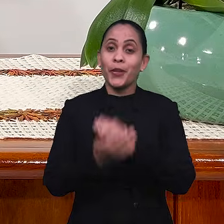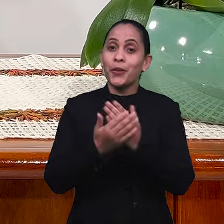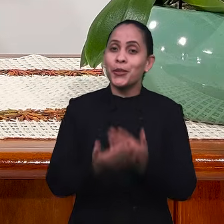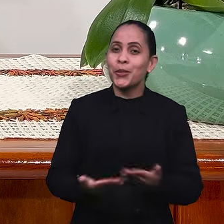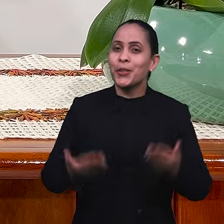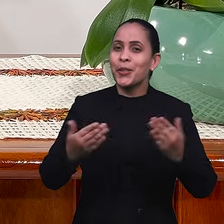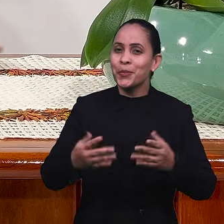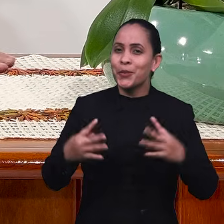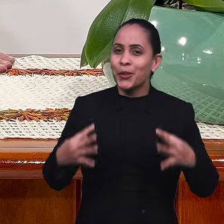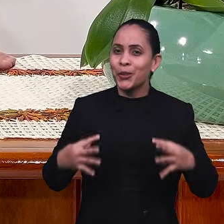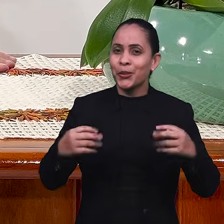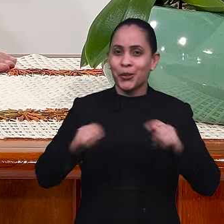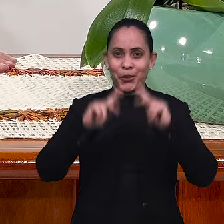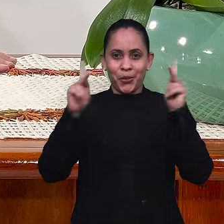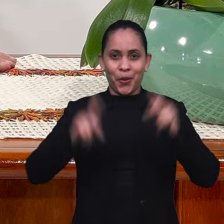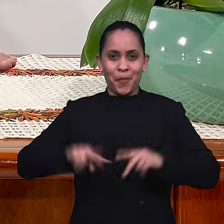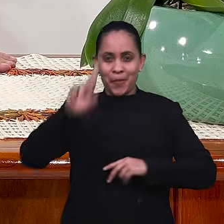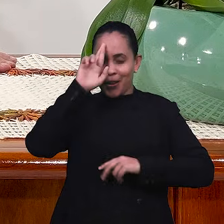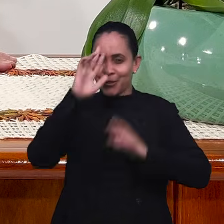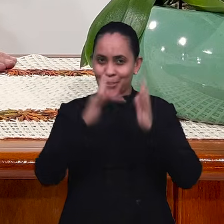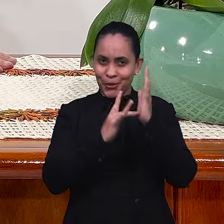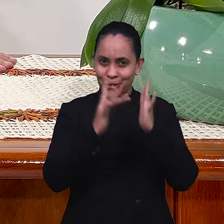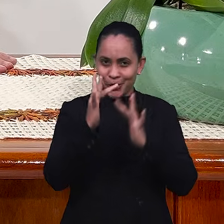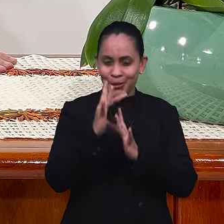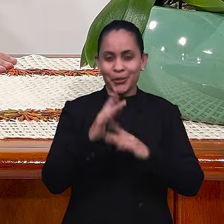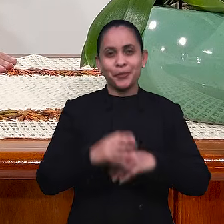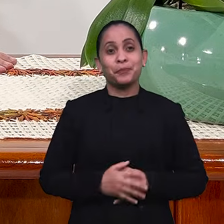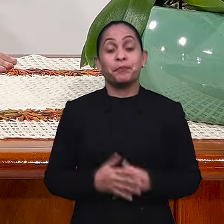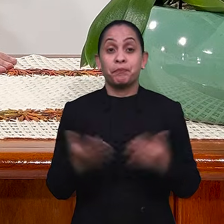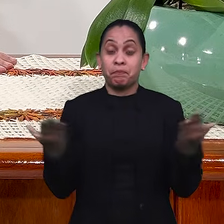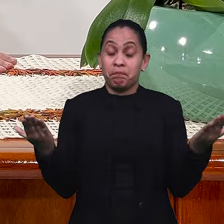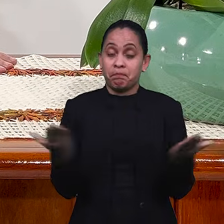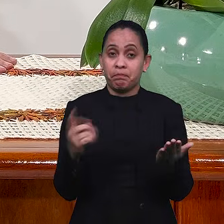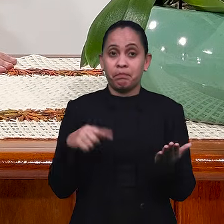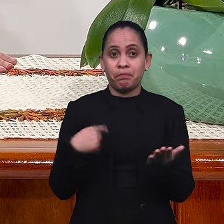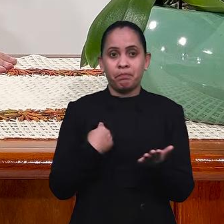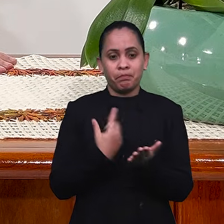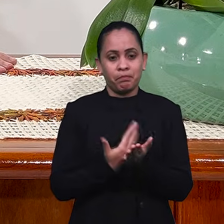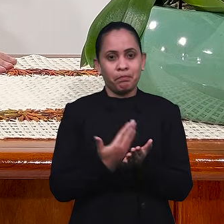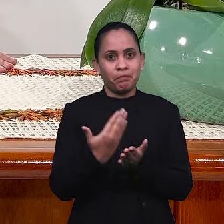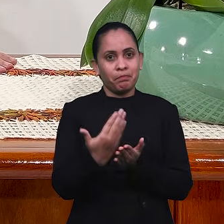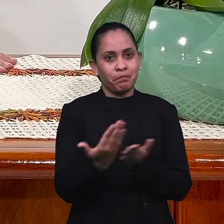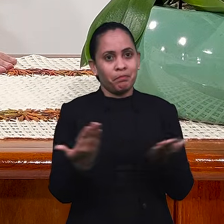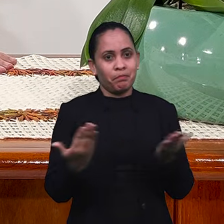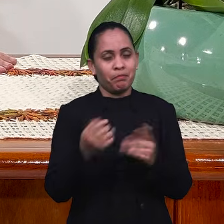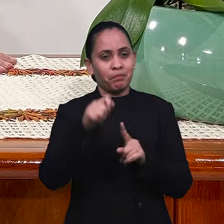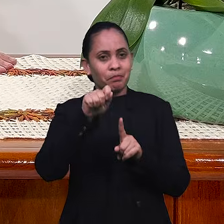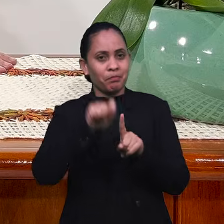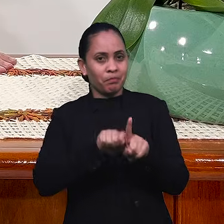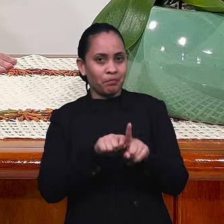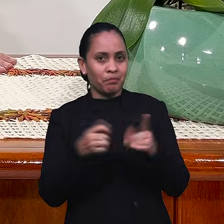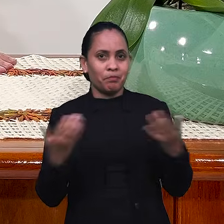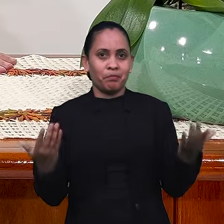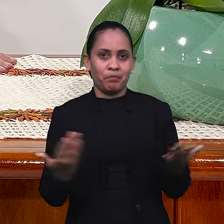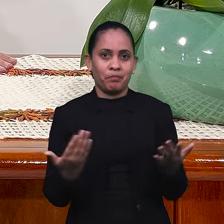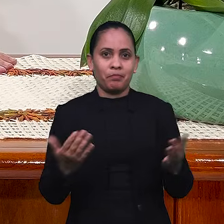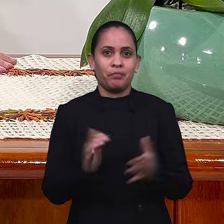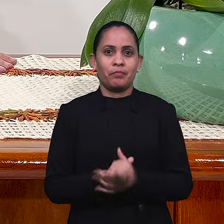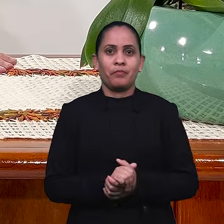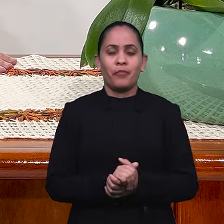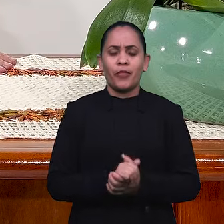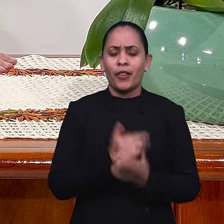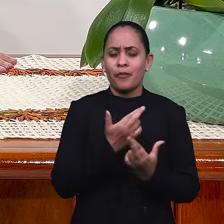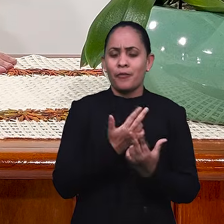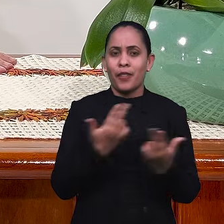Nós saudamos a todos com a paz do Senhor Jesus e estamos começando nesse mês uma série